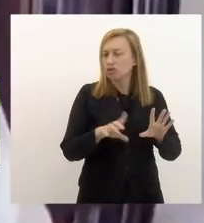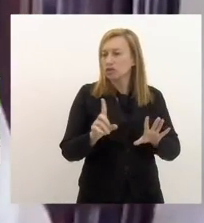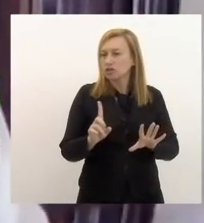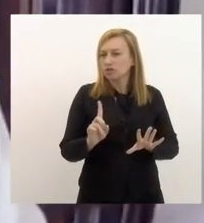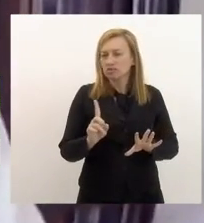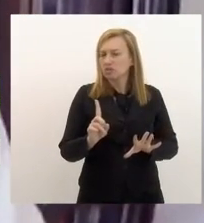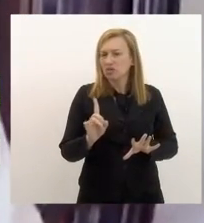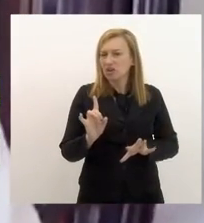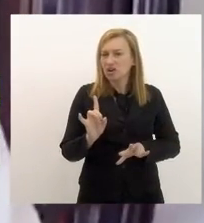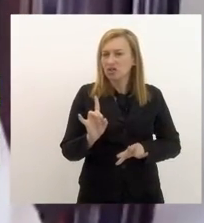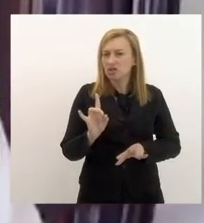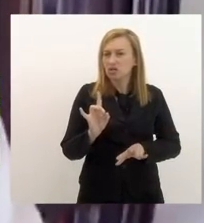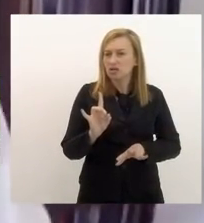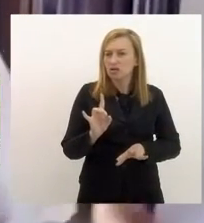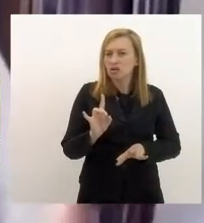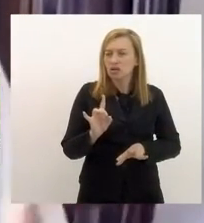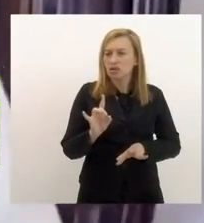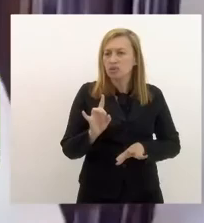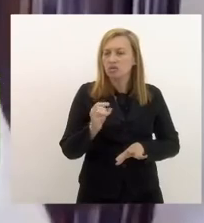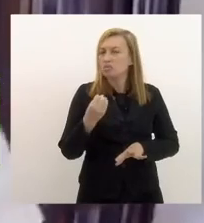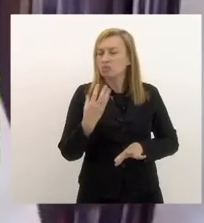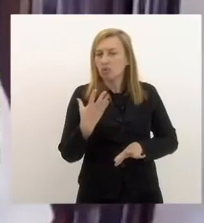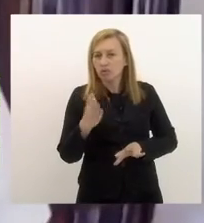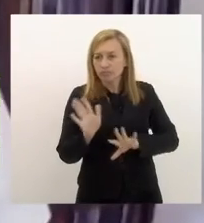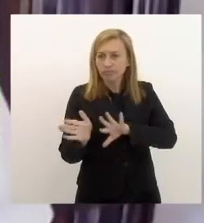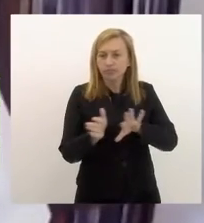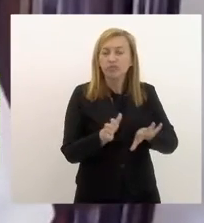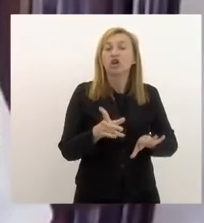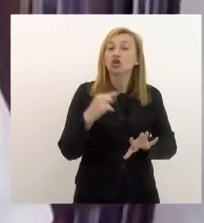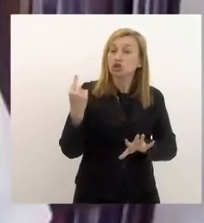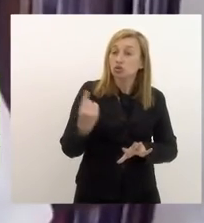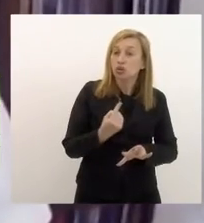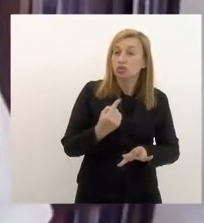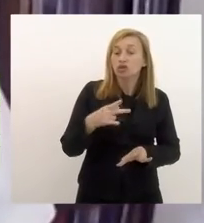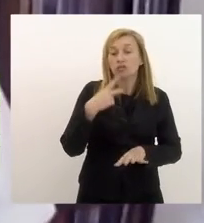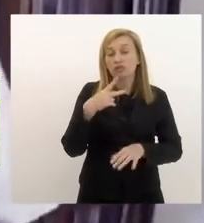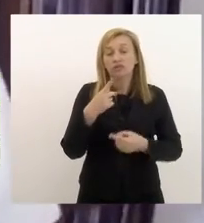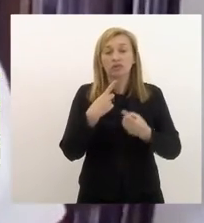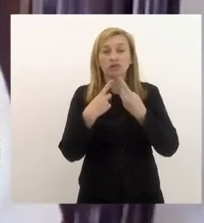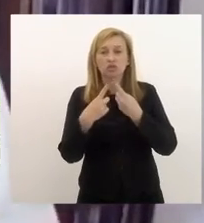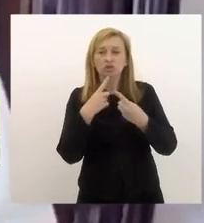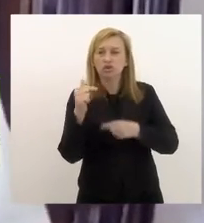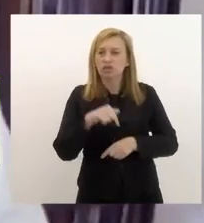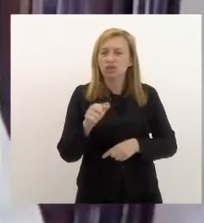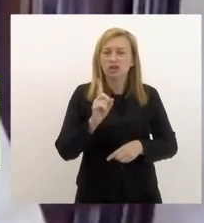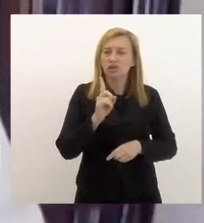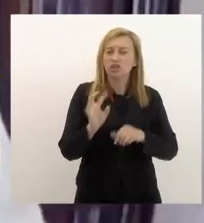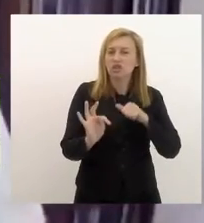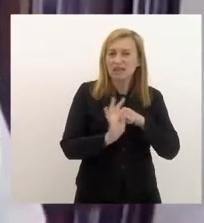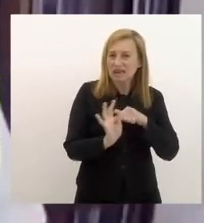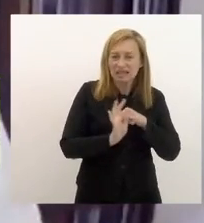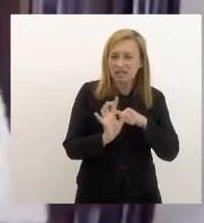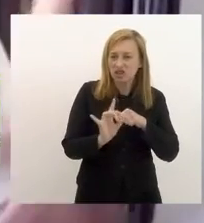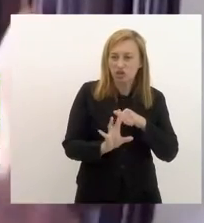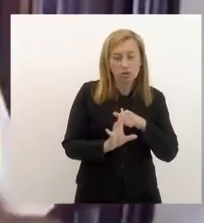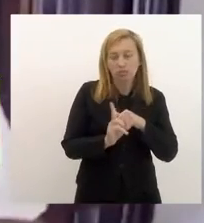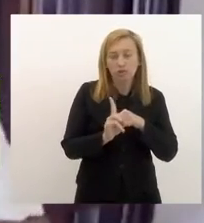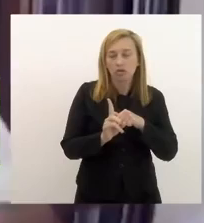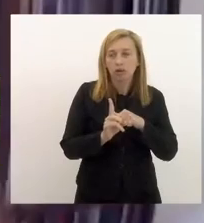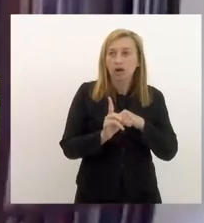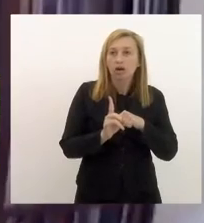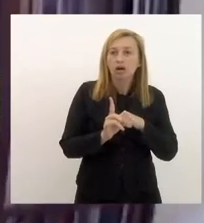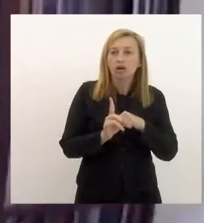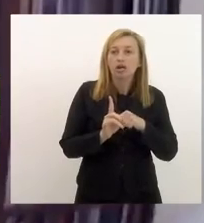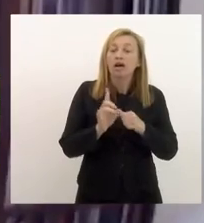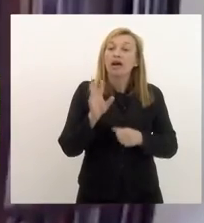ela não é suficiente e o que é por exemplo que nós estamos discutindo não é só técnica a gás